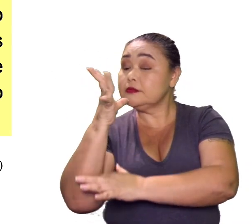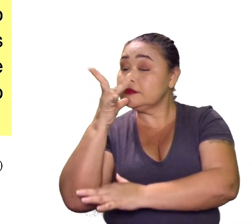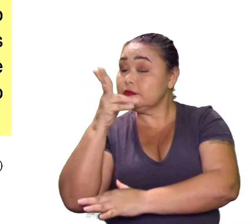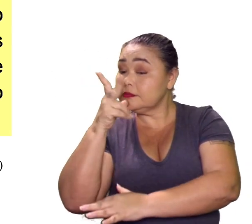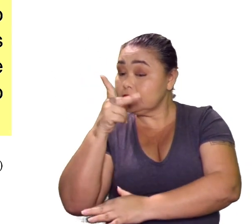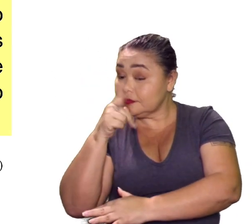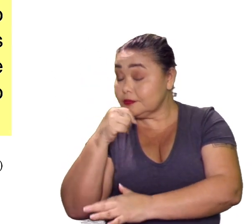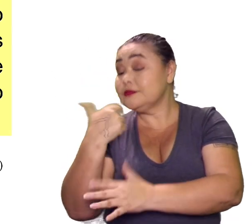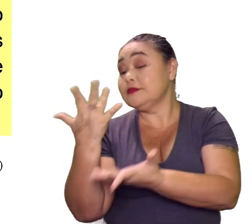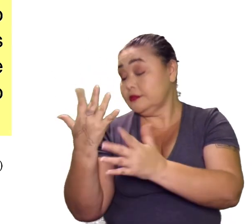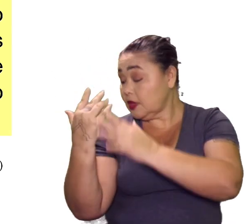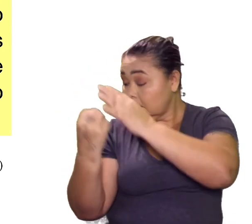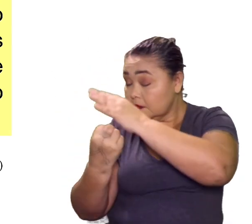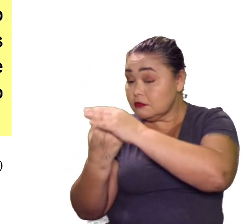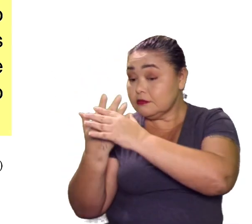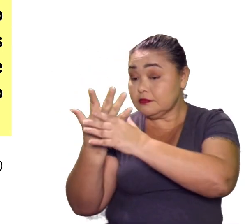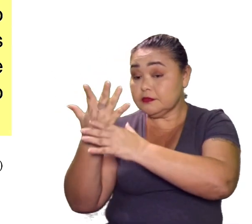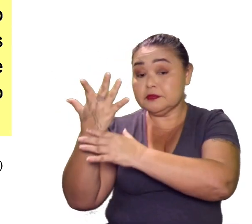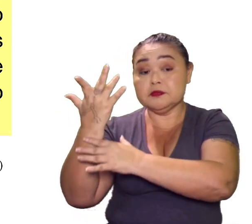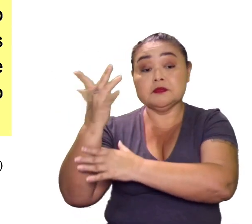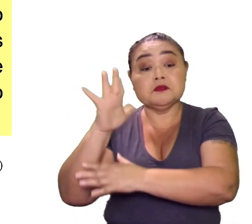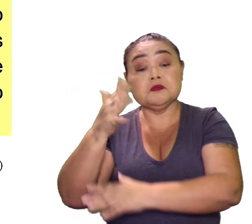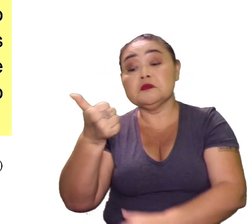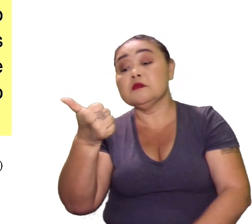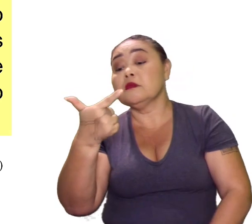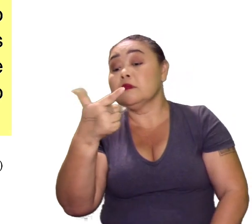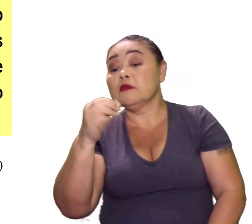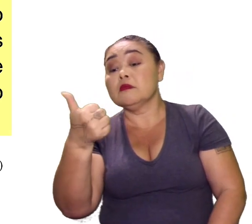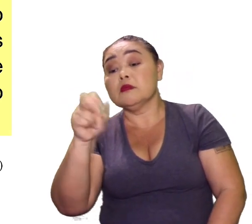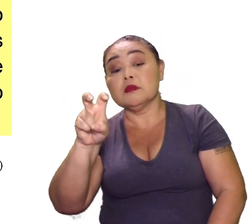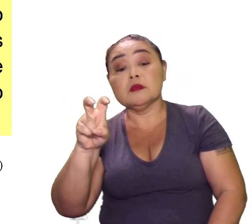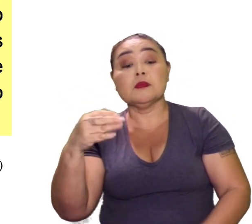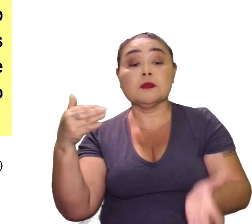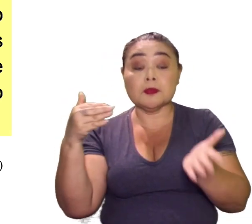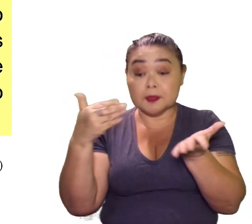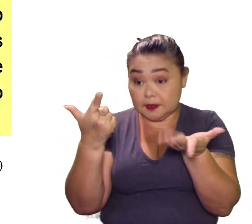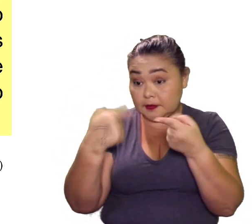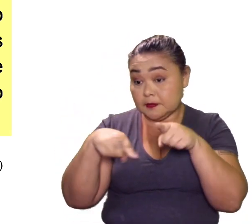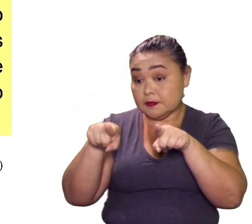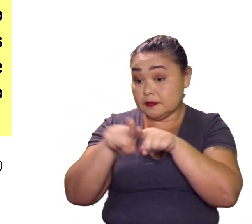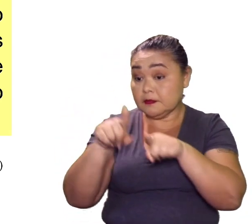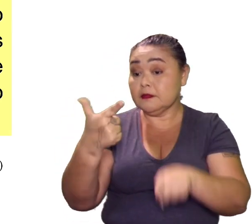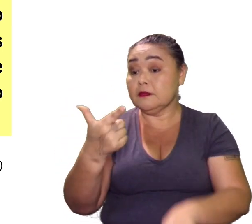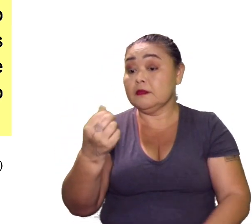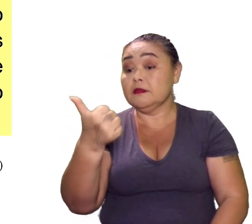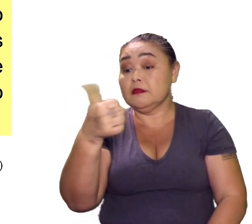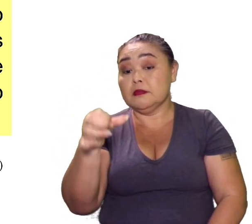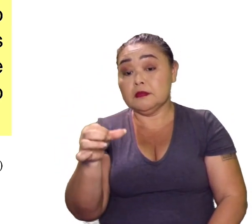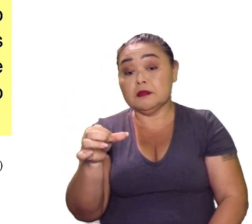se regenerar, né? Entre 2015 e 2016, o desmatamento da Amazônia atingiu